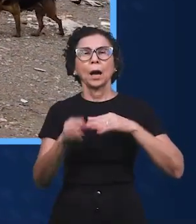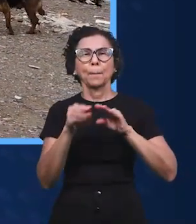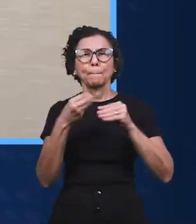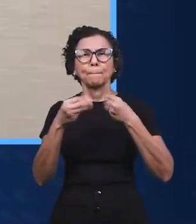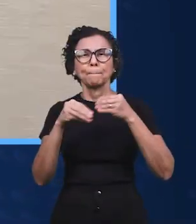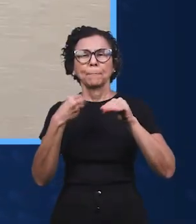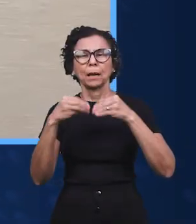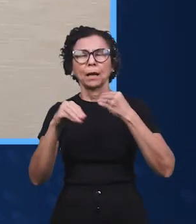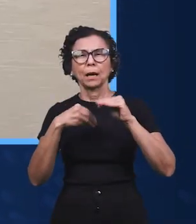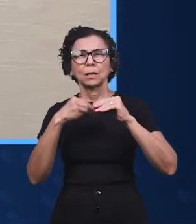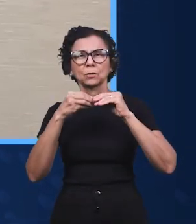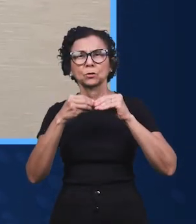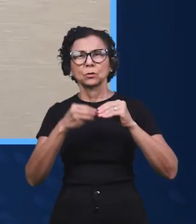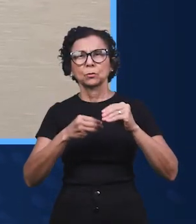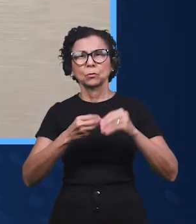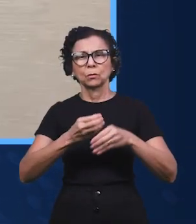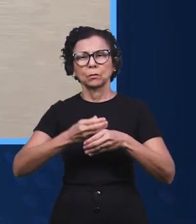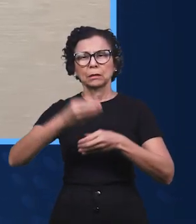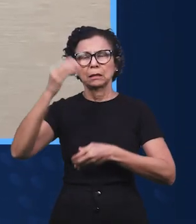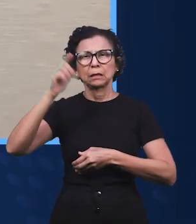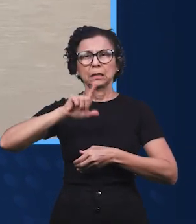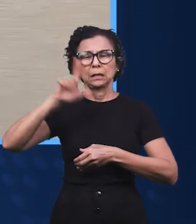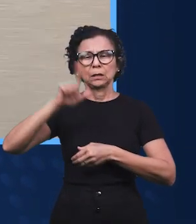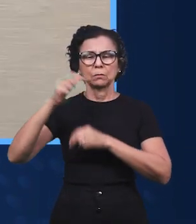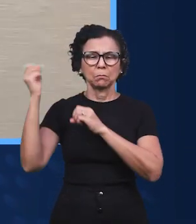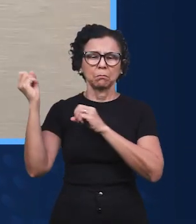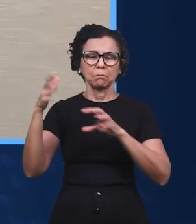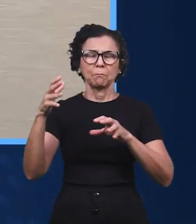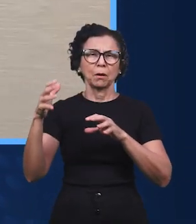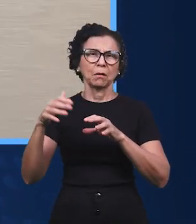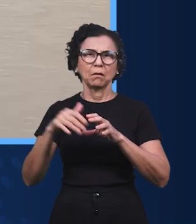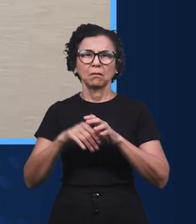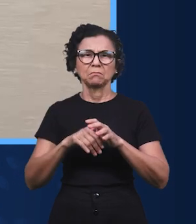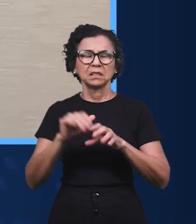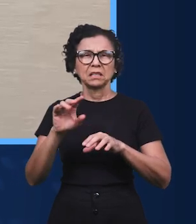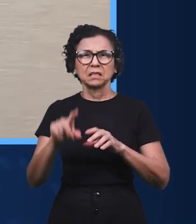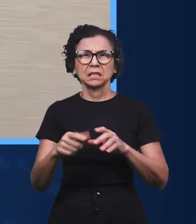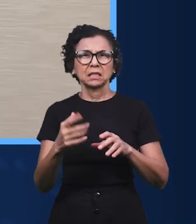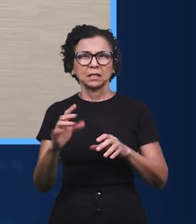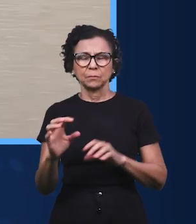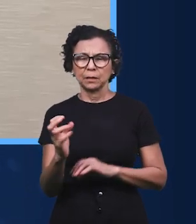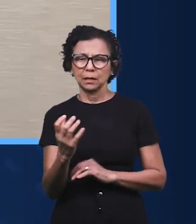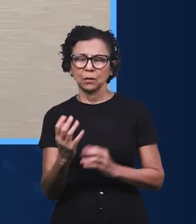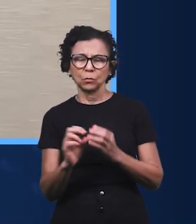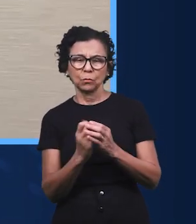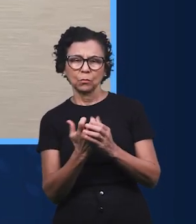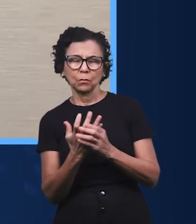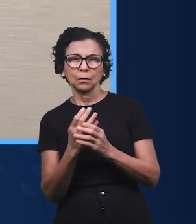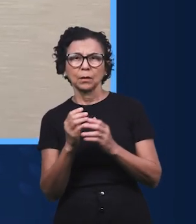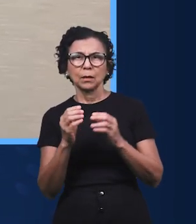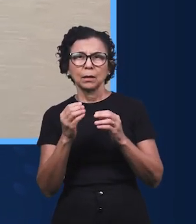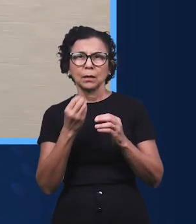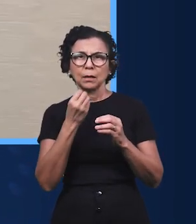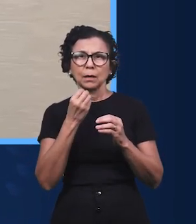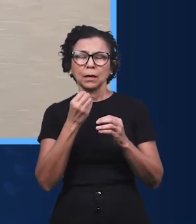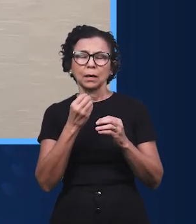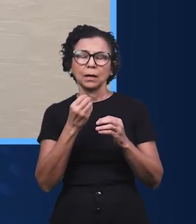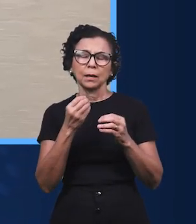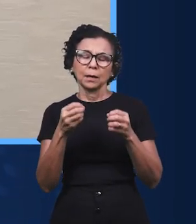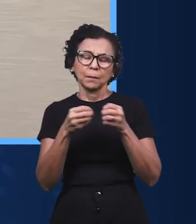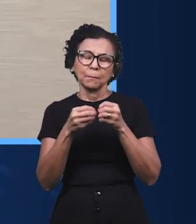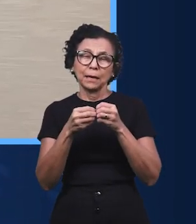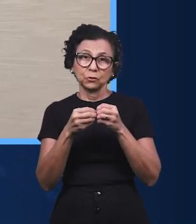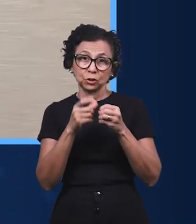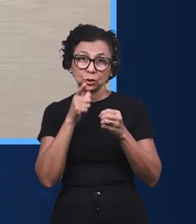resíduos, até a remoção de vegetação, né? Tem aquelas vegetações próximas dos rios, que muitas vezes elas